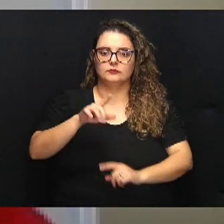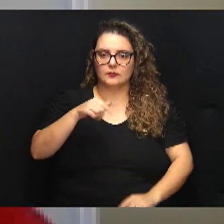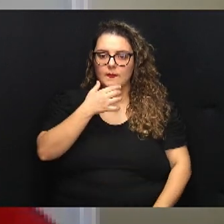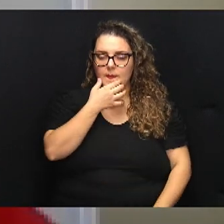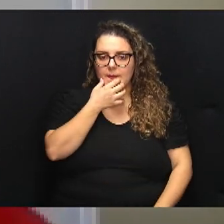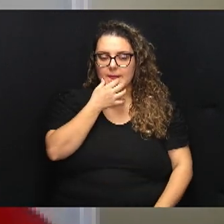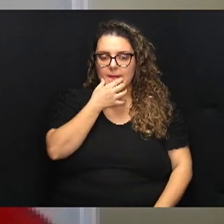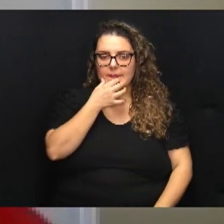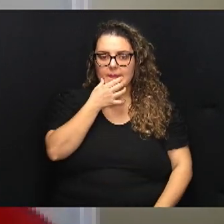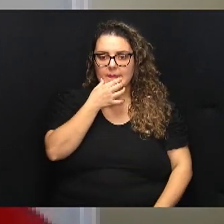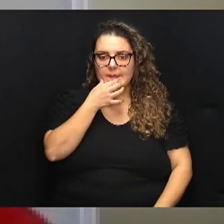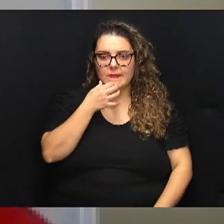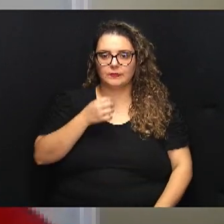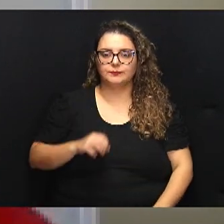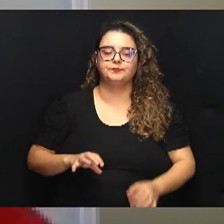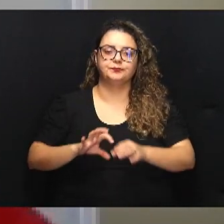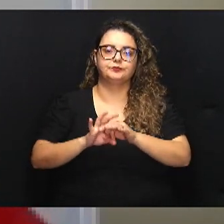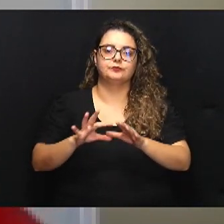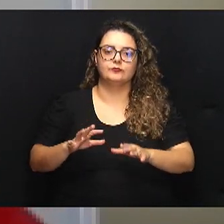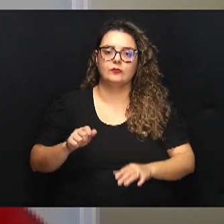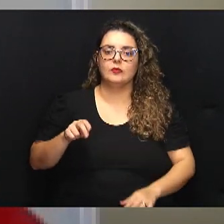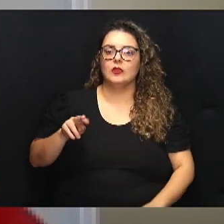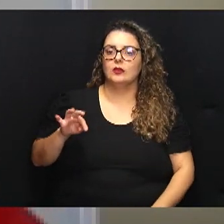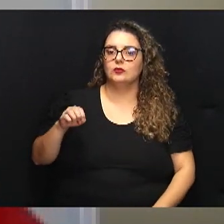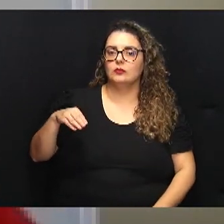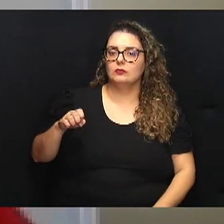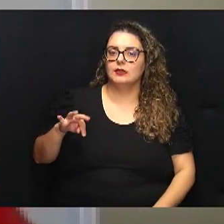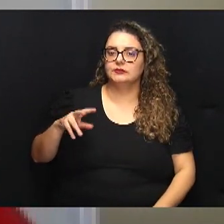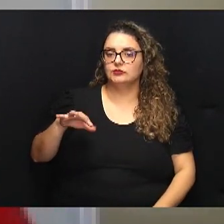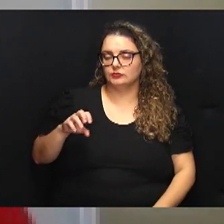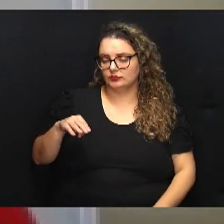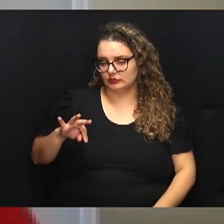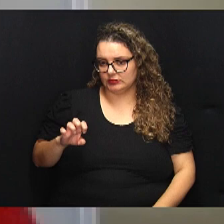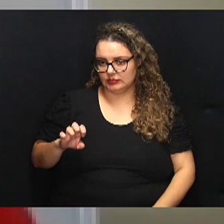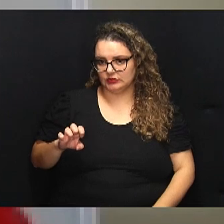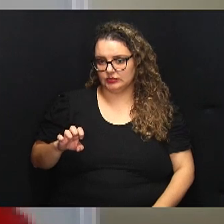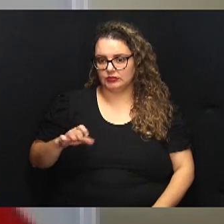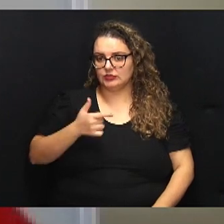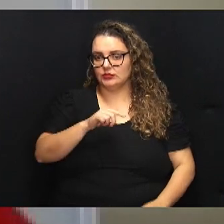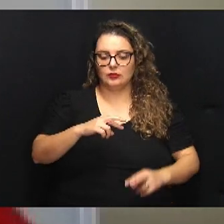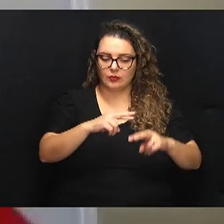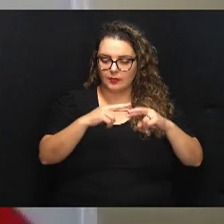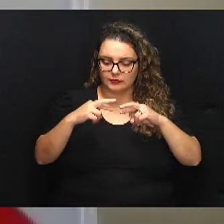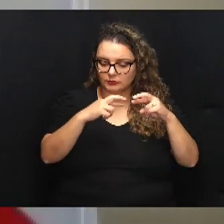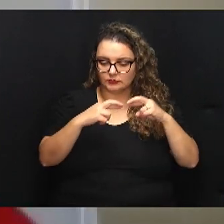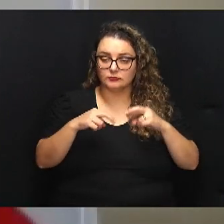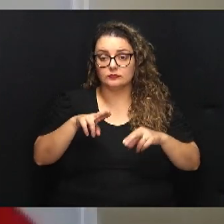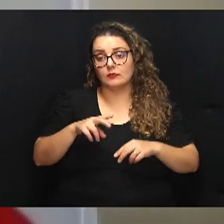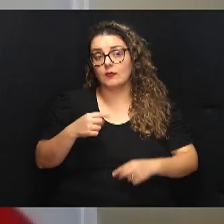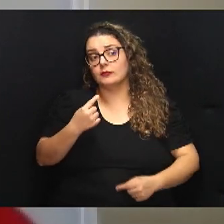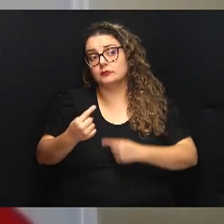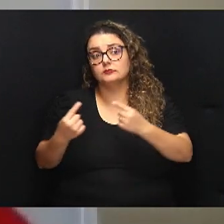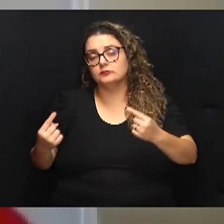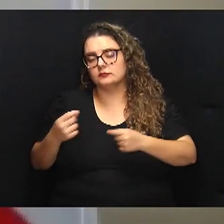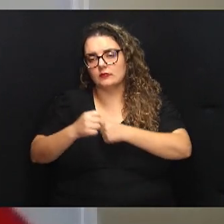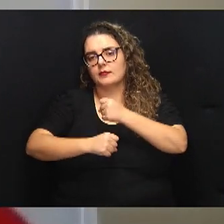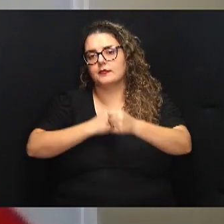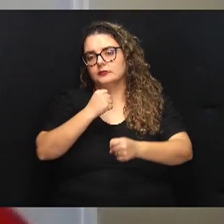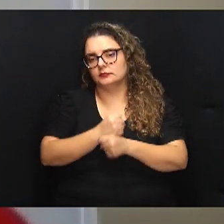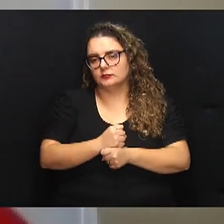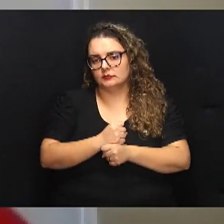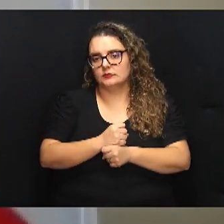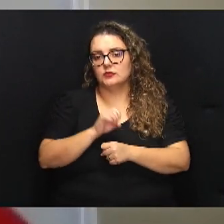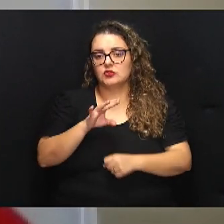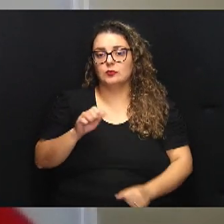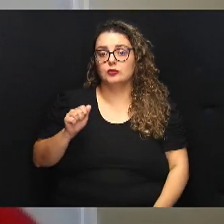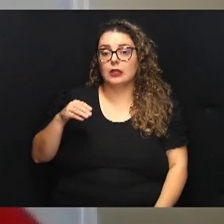a licença automaticamente, sem vistoria ou com vistorias anuais feitas apenas por